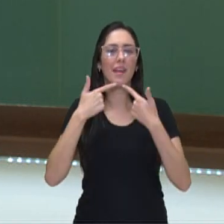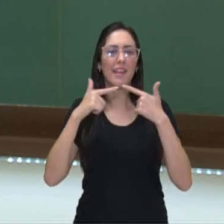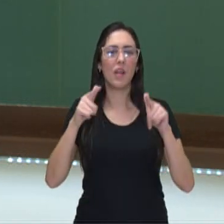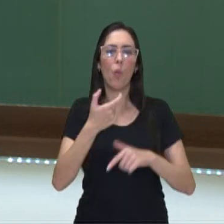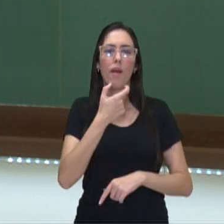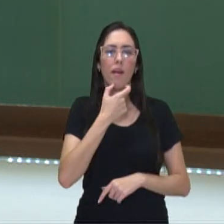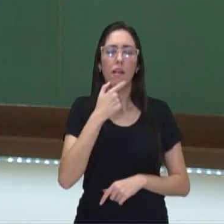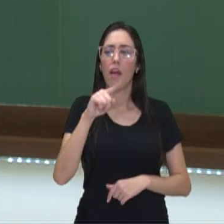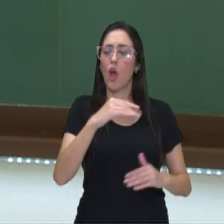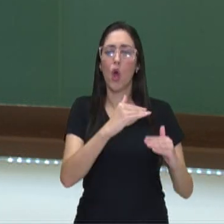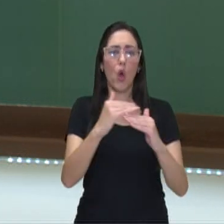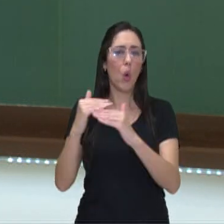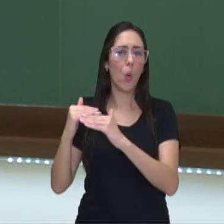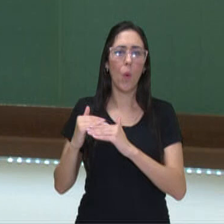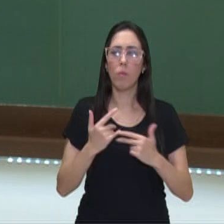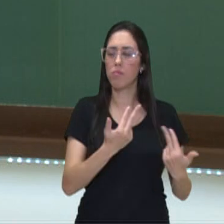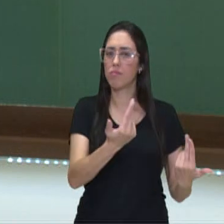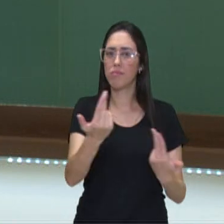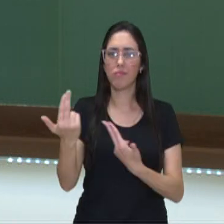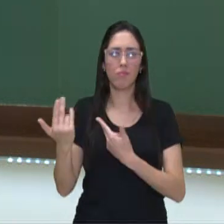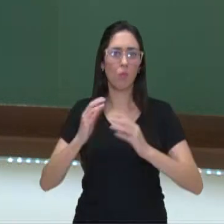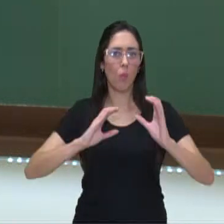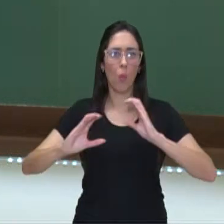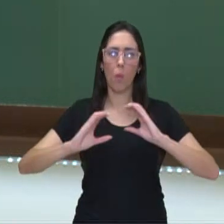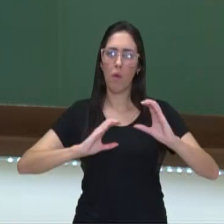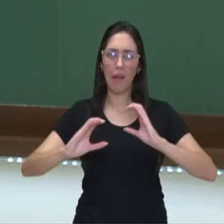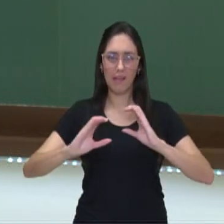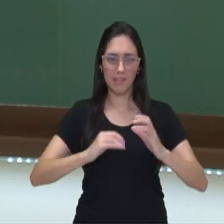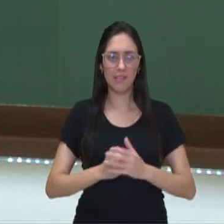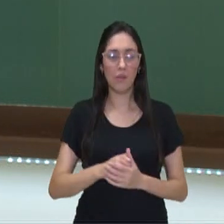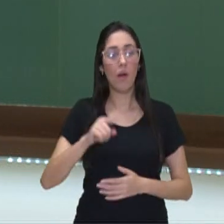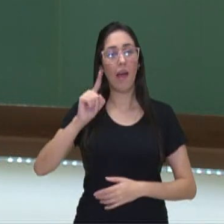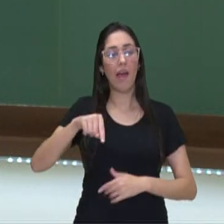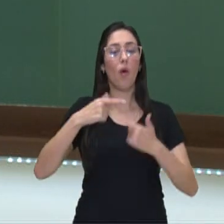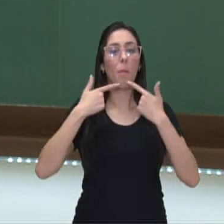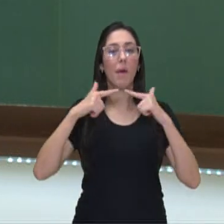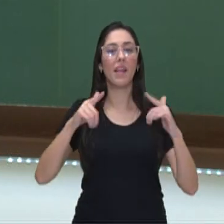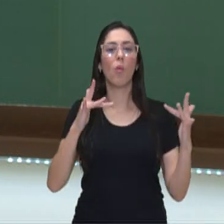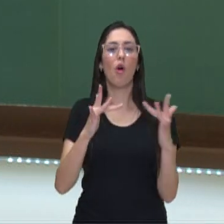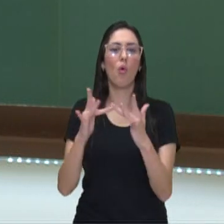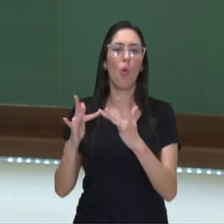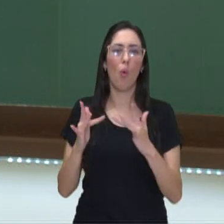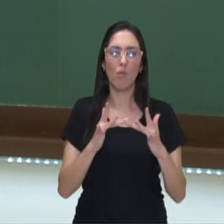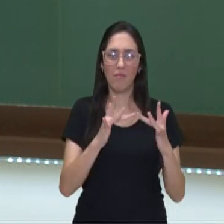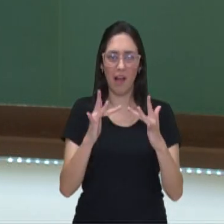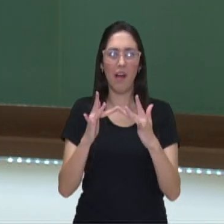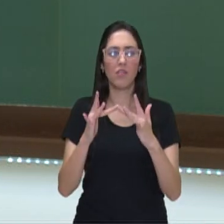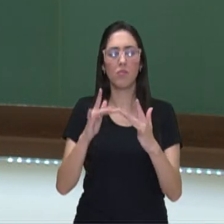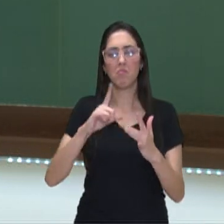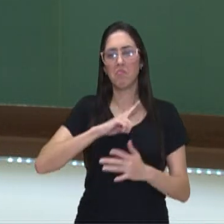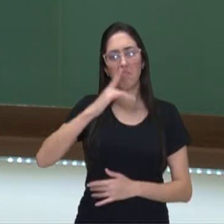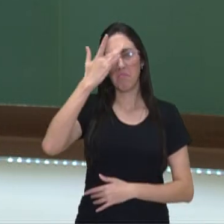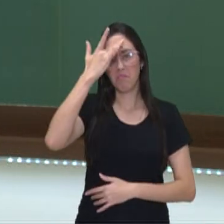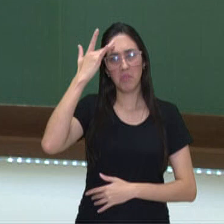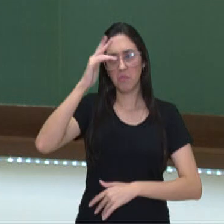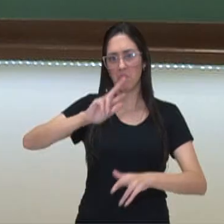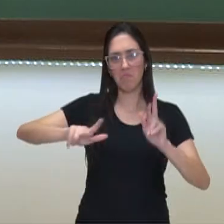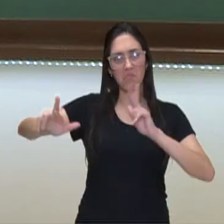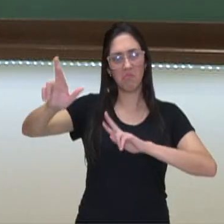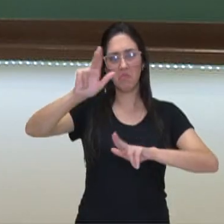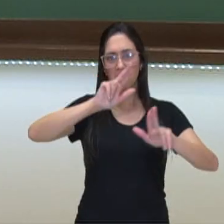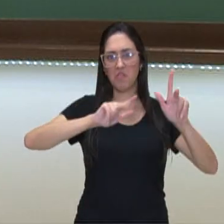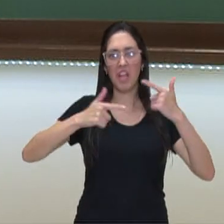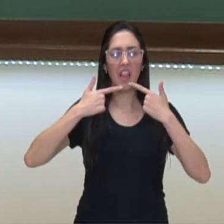comum na comunicação, ou seja, é uma língua de contato por falantes de diferentes línguas